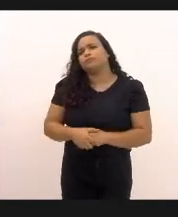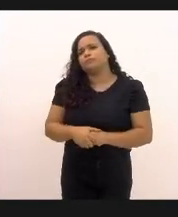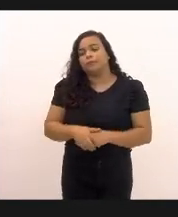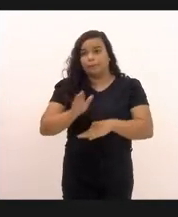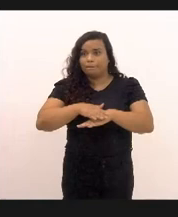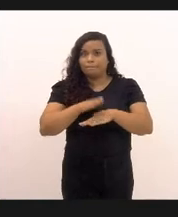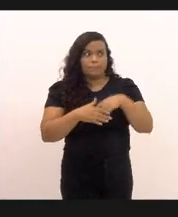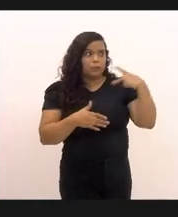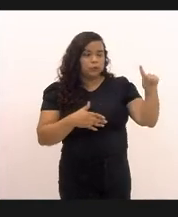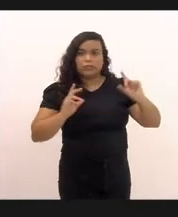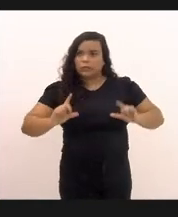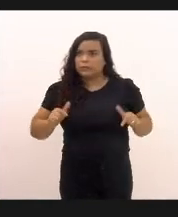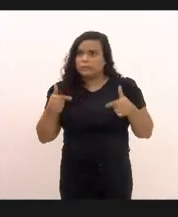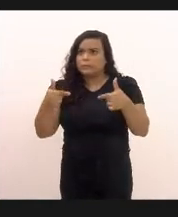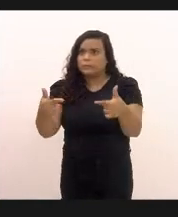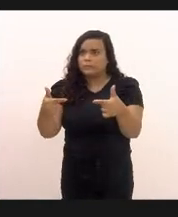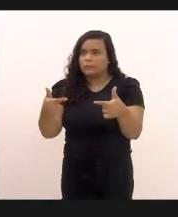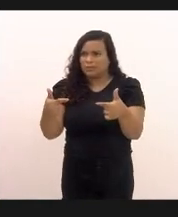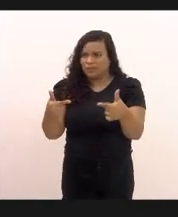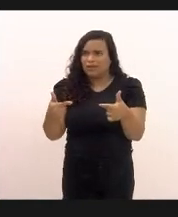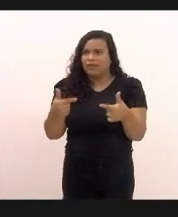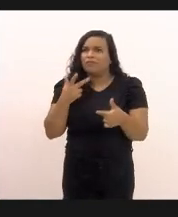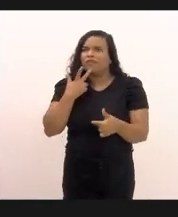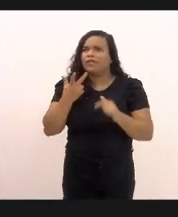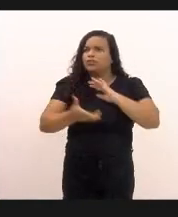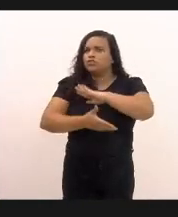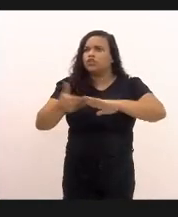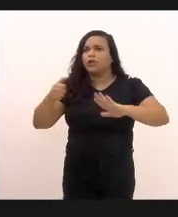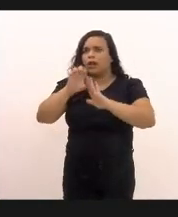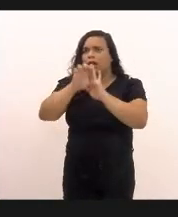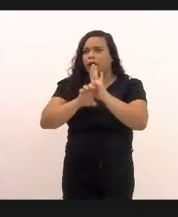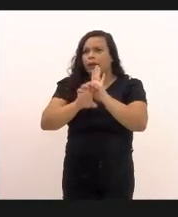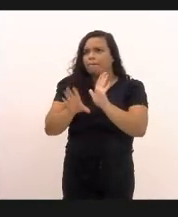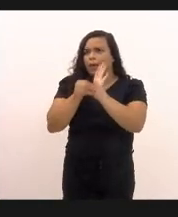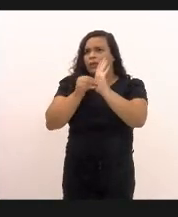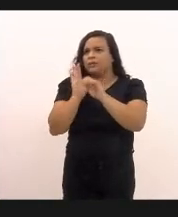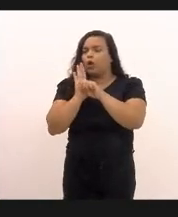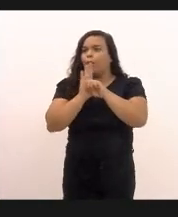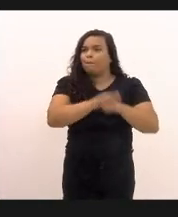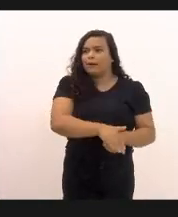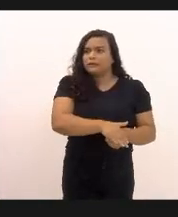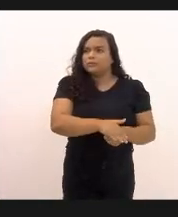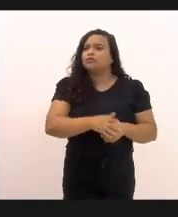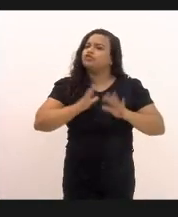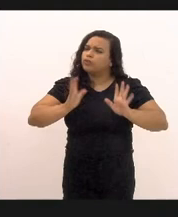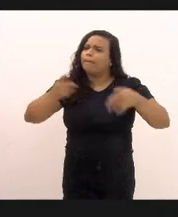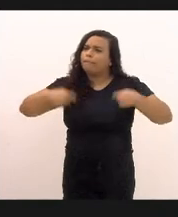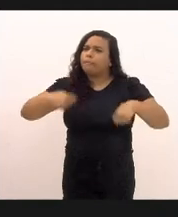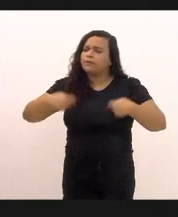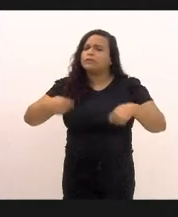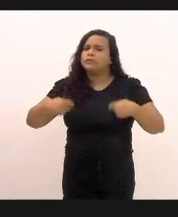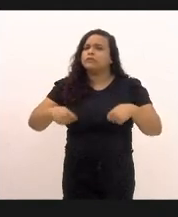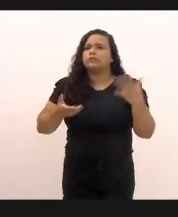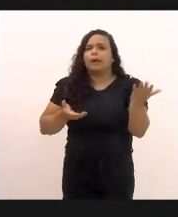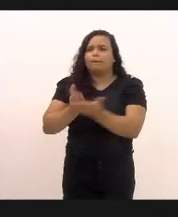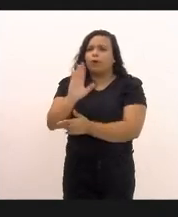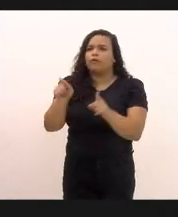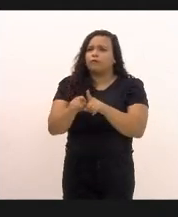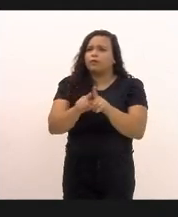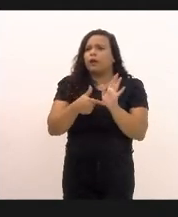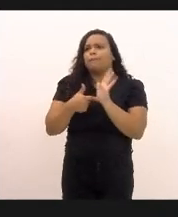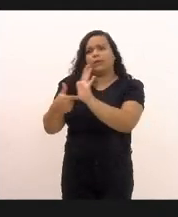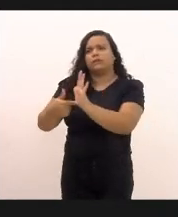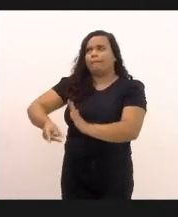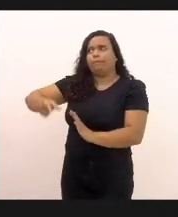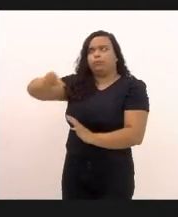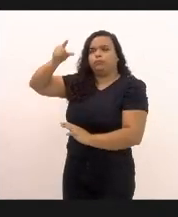dele de tirar a questão de emendas supressivas já deveria ter sido aprovada, apresentada e aprovada há muito